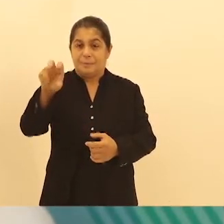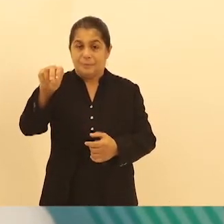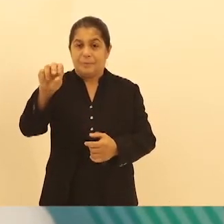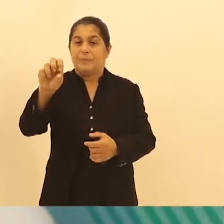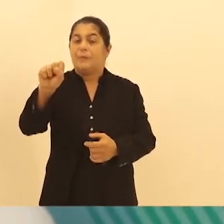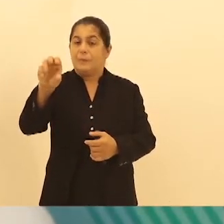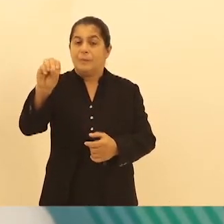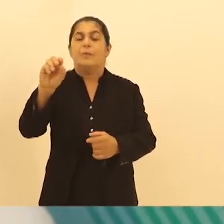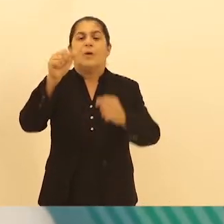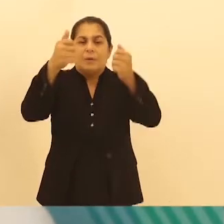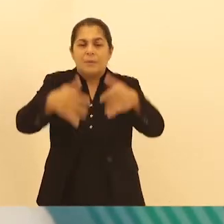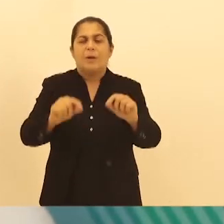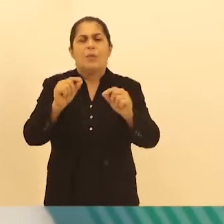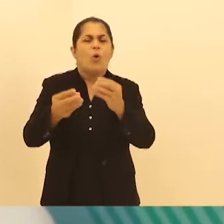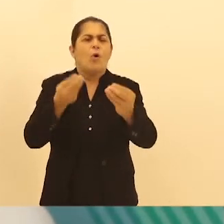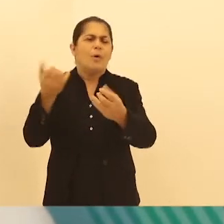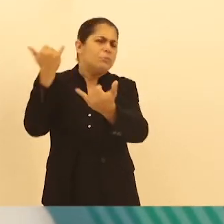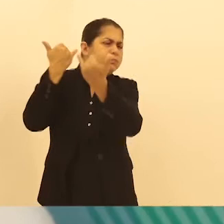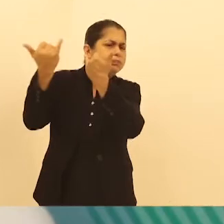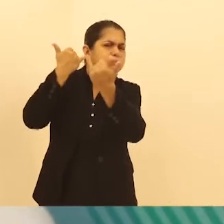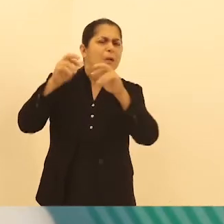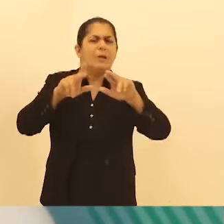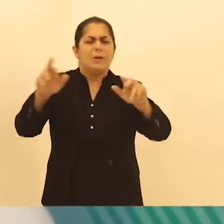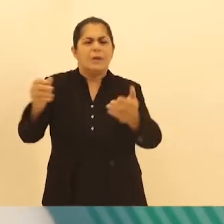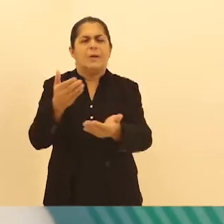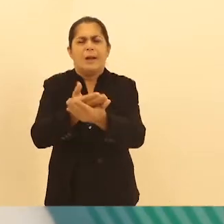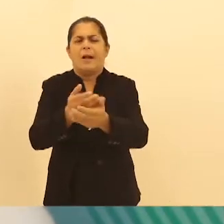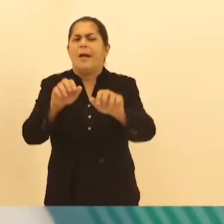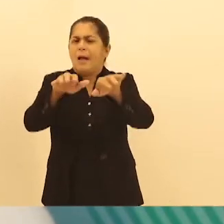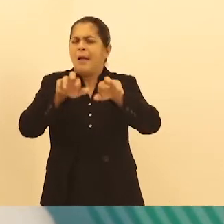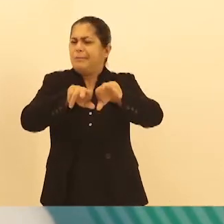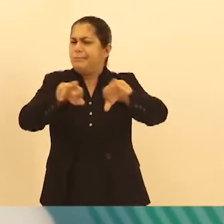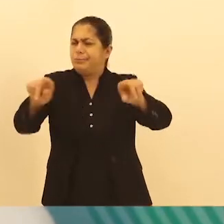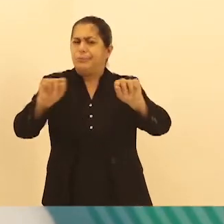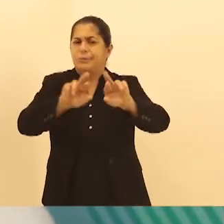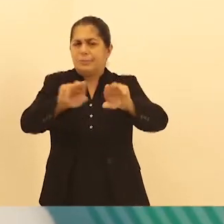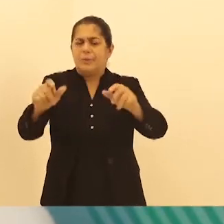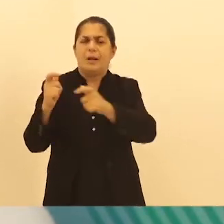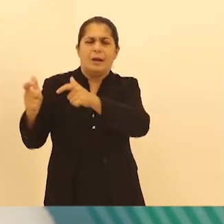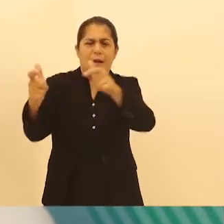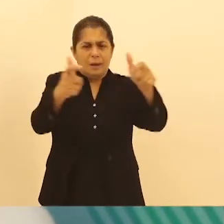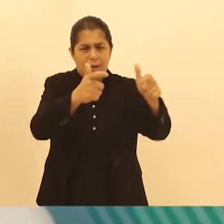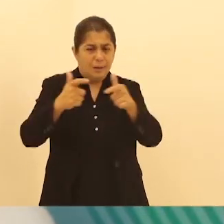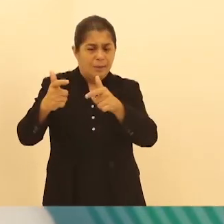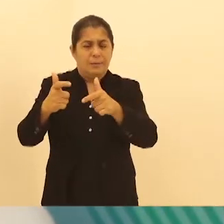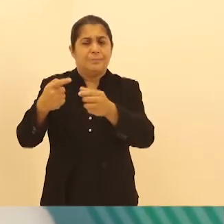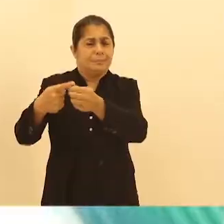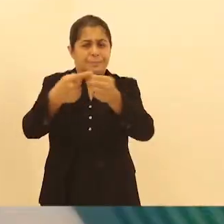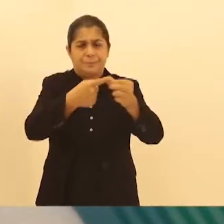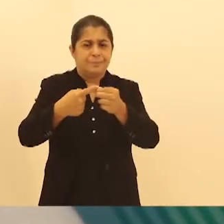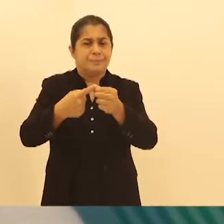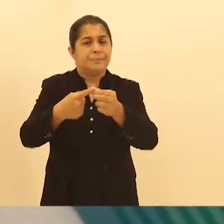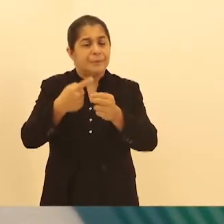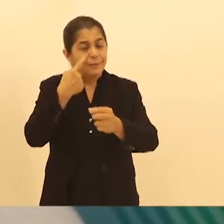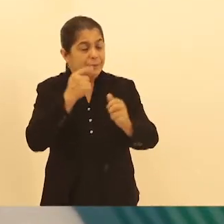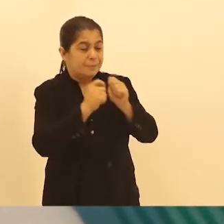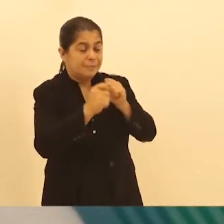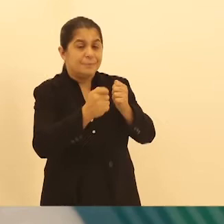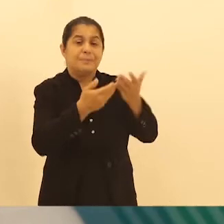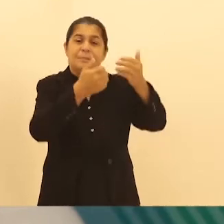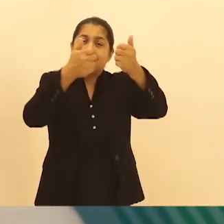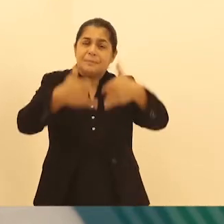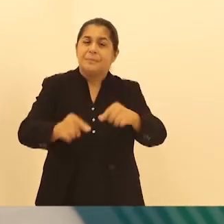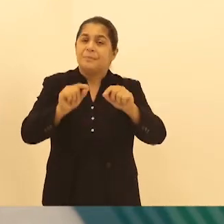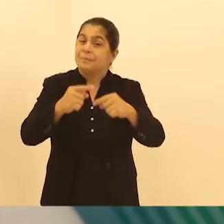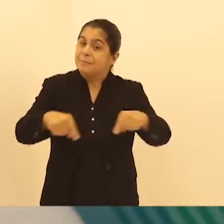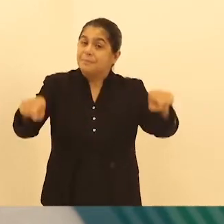falar sobre o funcionamento da ouvidoria sobre as audiências públicas que vêm sendo promovidas em vários municípios do estado vão começar a entrevista